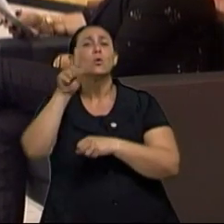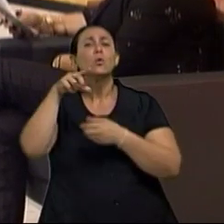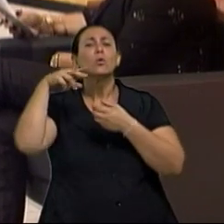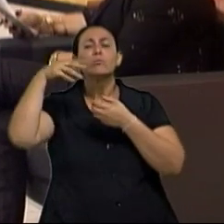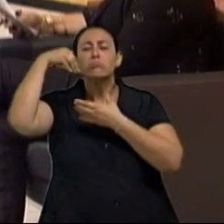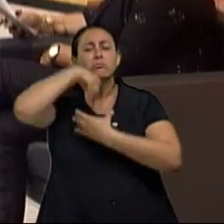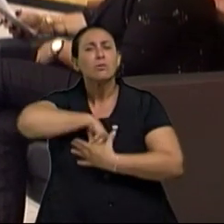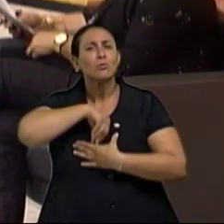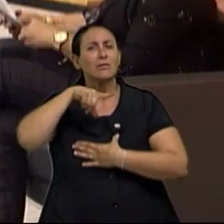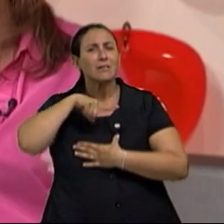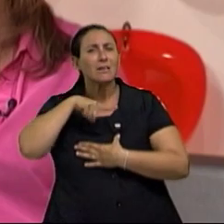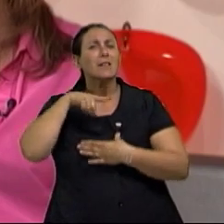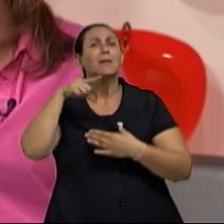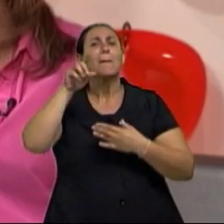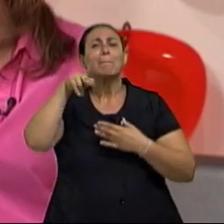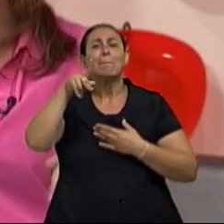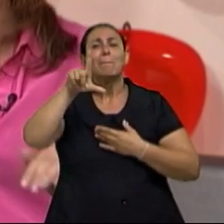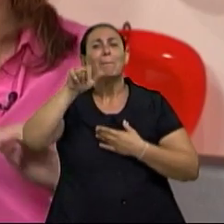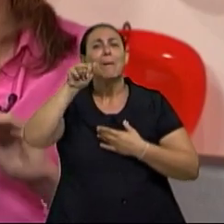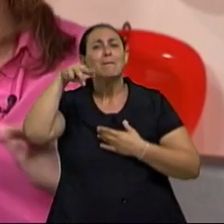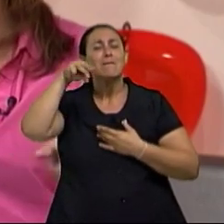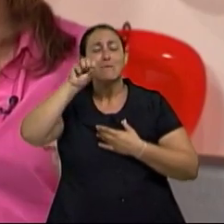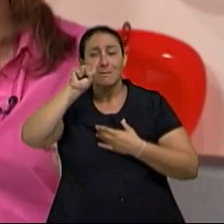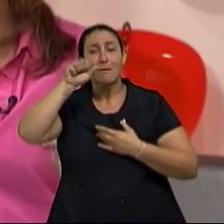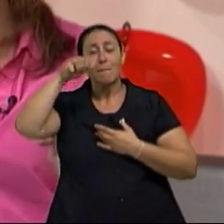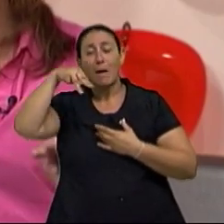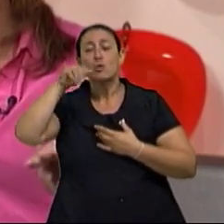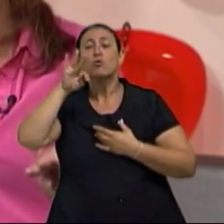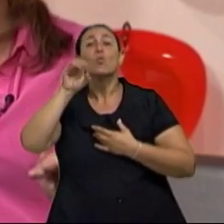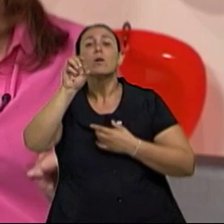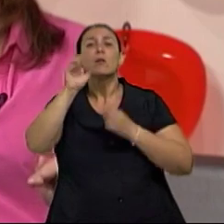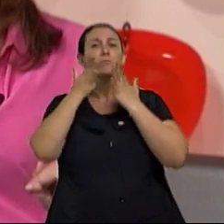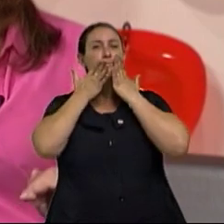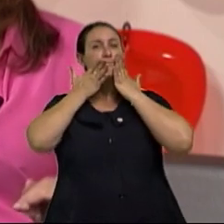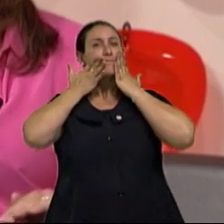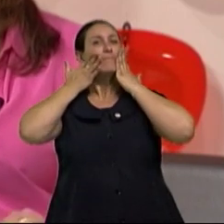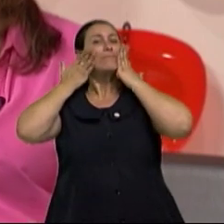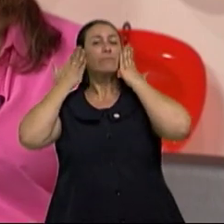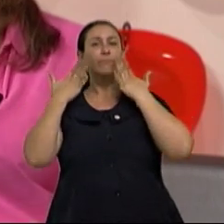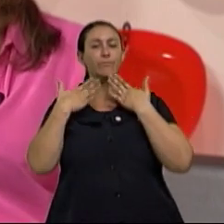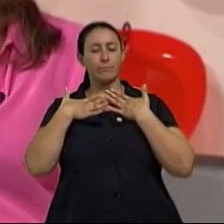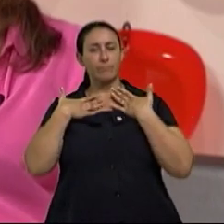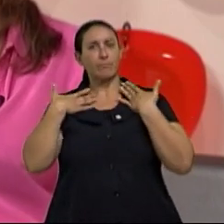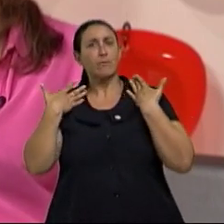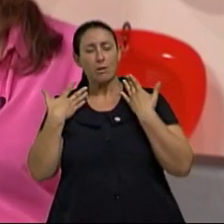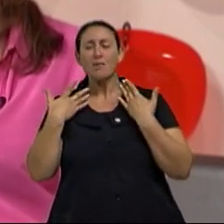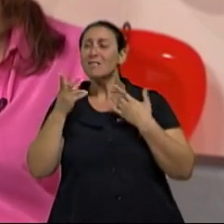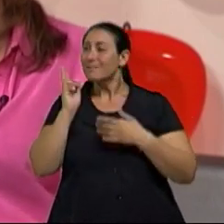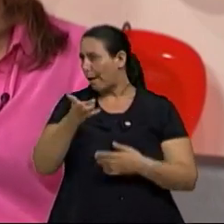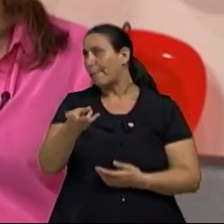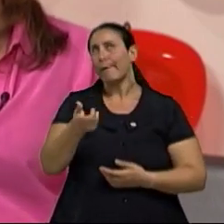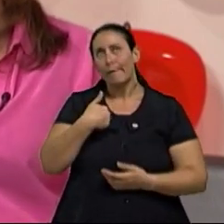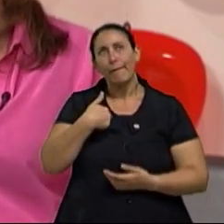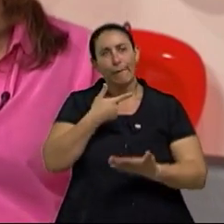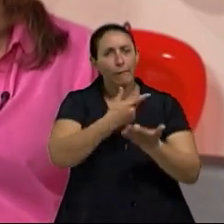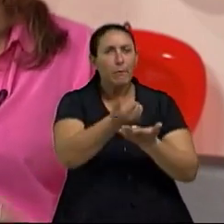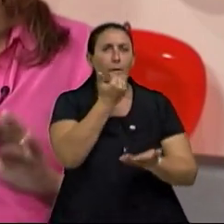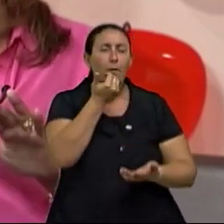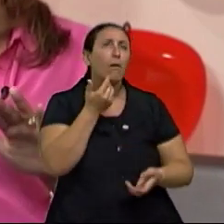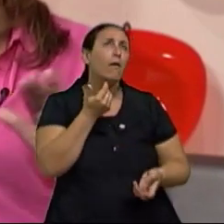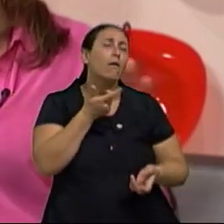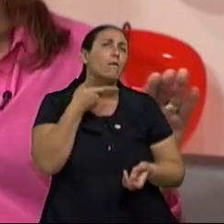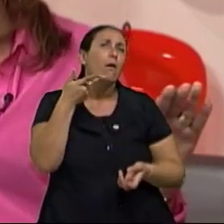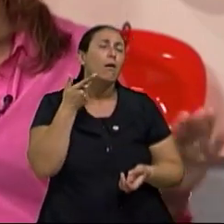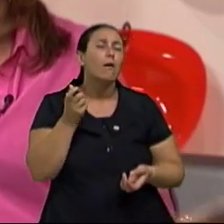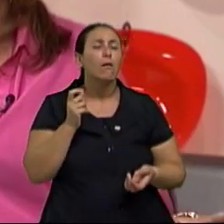divulgar muito, falar do chocolate, de todos os benefícios, mas tinha sempre esse porém que era... A manteiga de